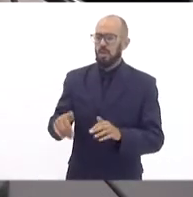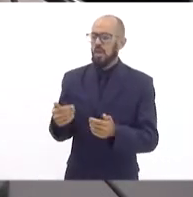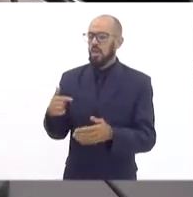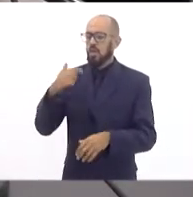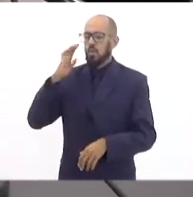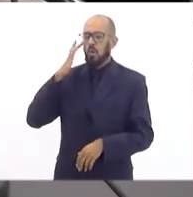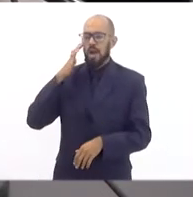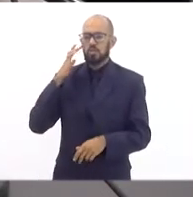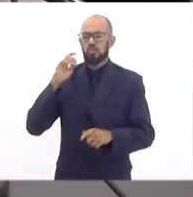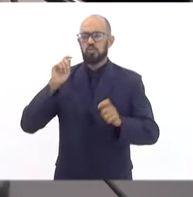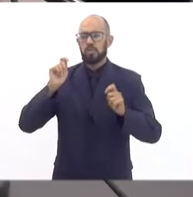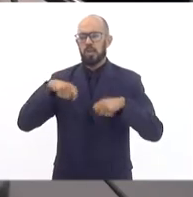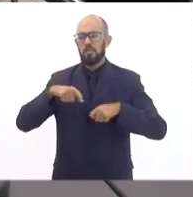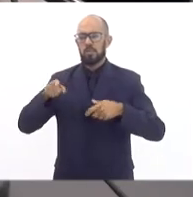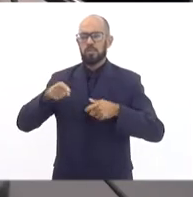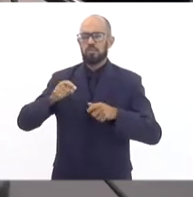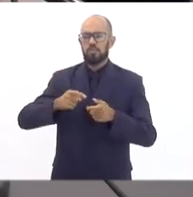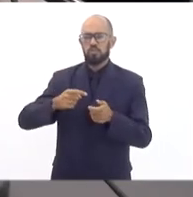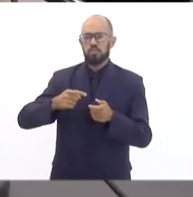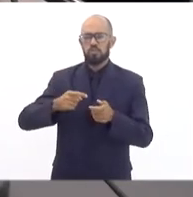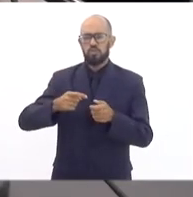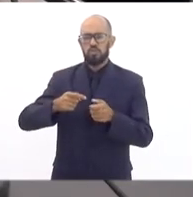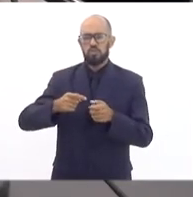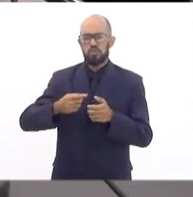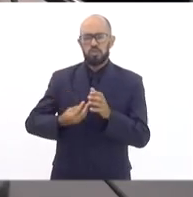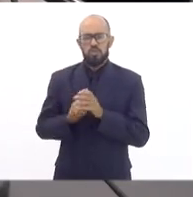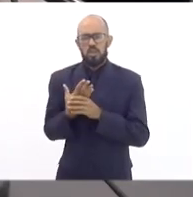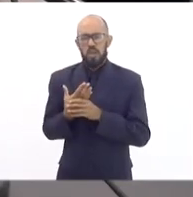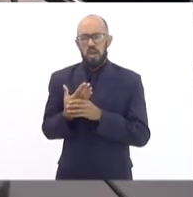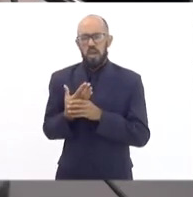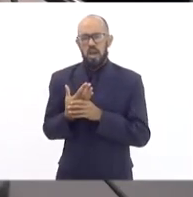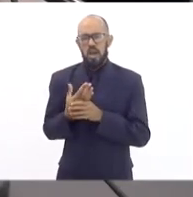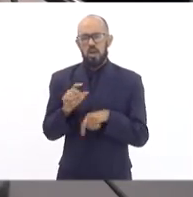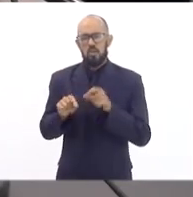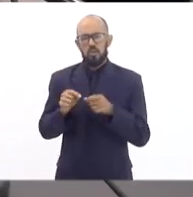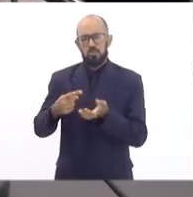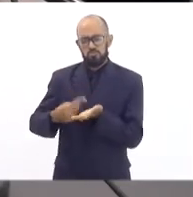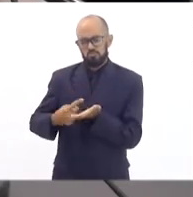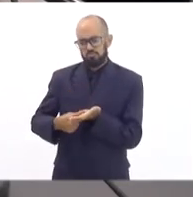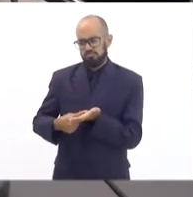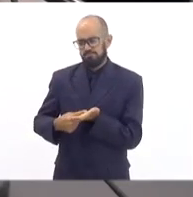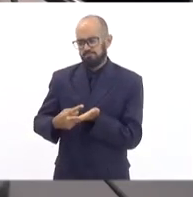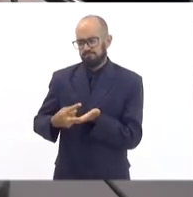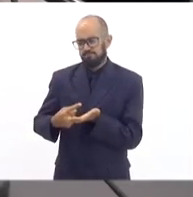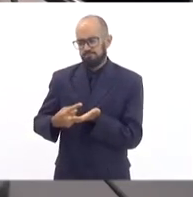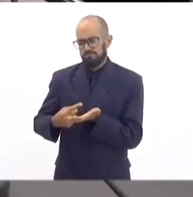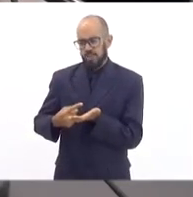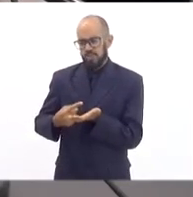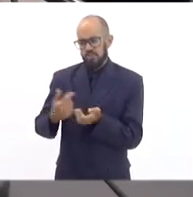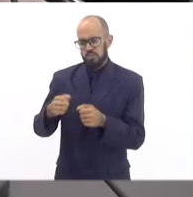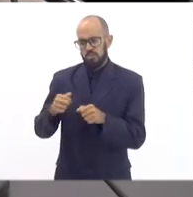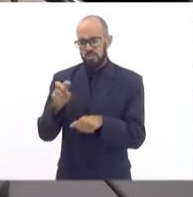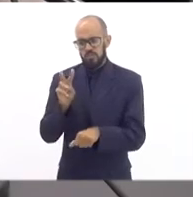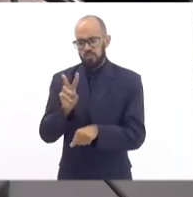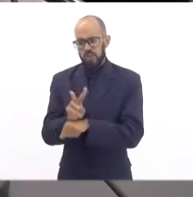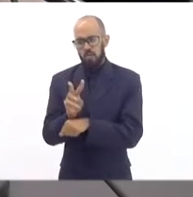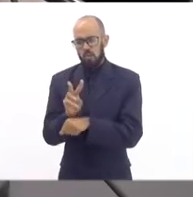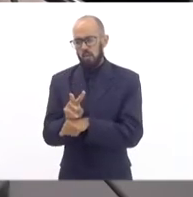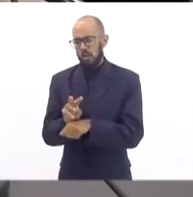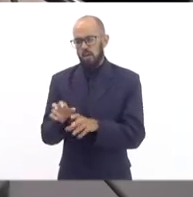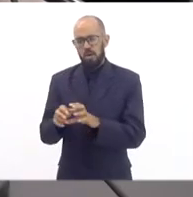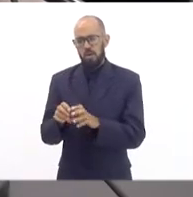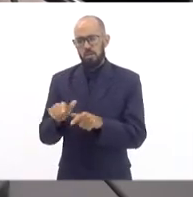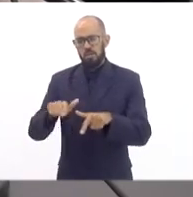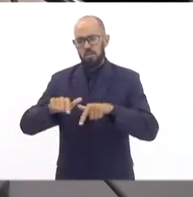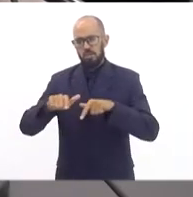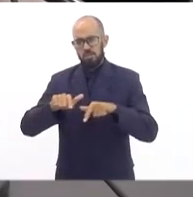situação de ajuda e de... Não ajuda. A gente tem que olhar para a concessão e não para a supervia em si. Então, quando